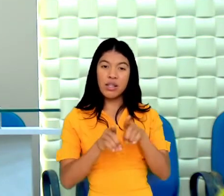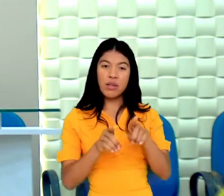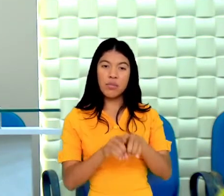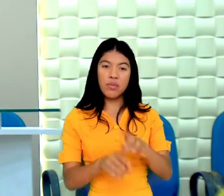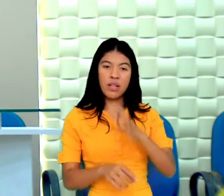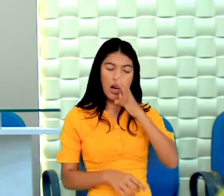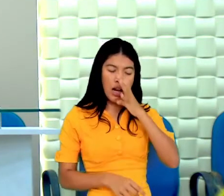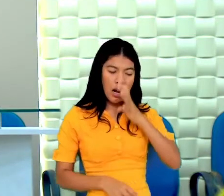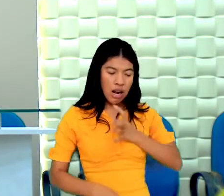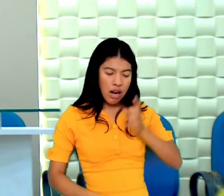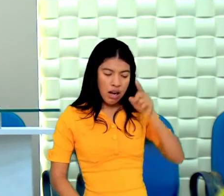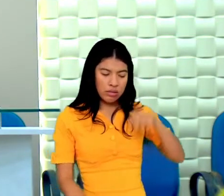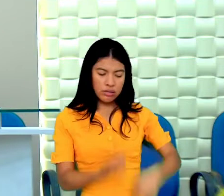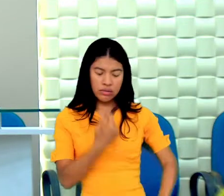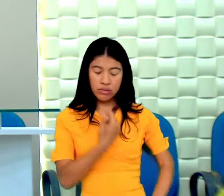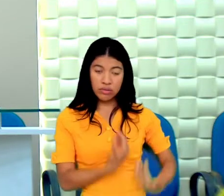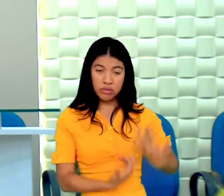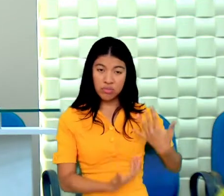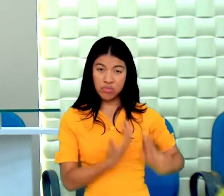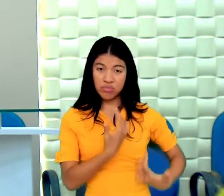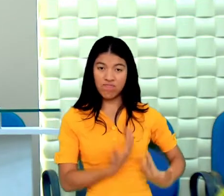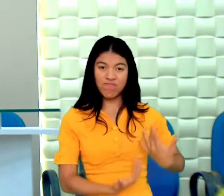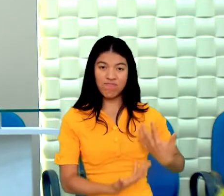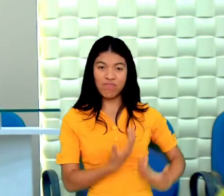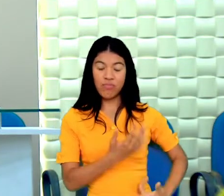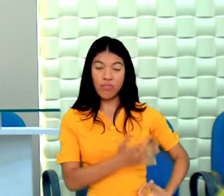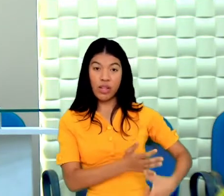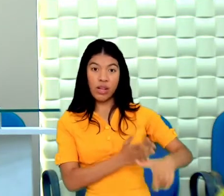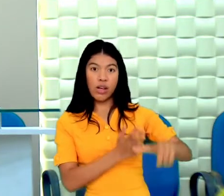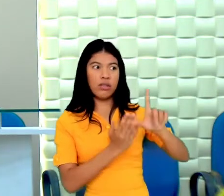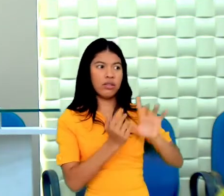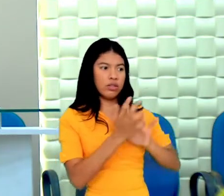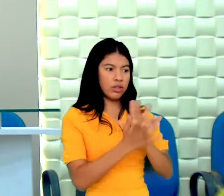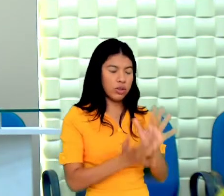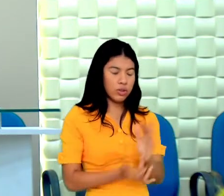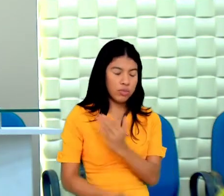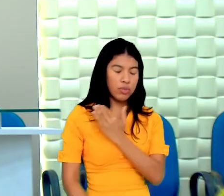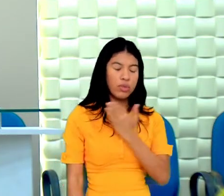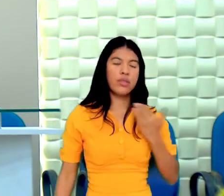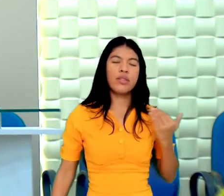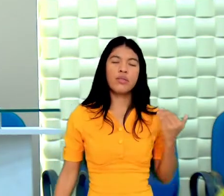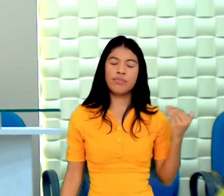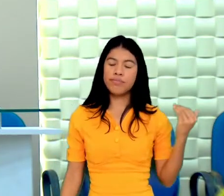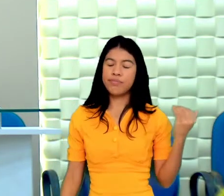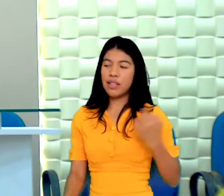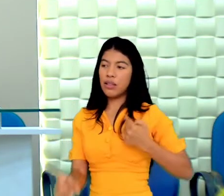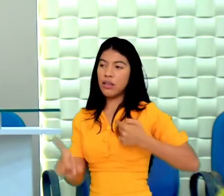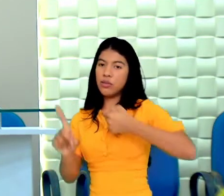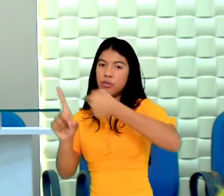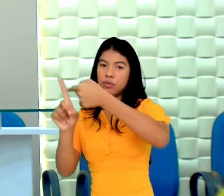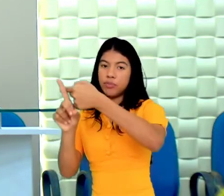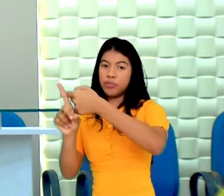nós antes de que ele desse a sua vida por nós no Calvário.